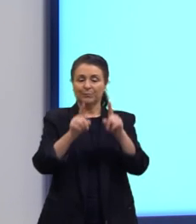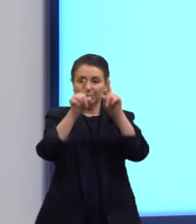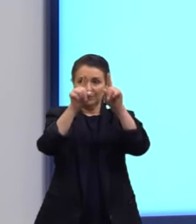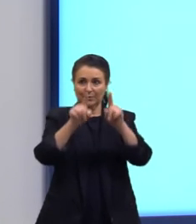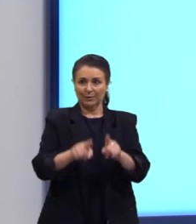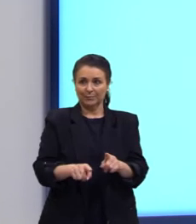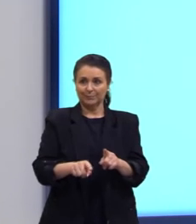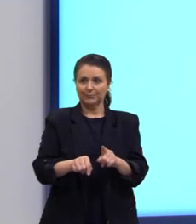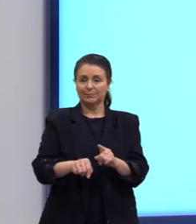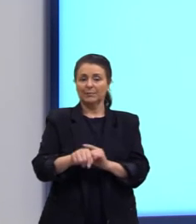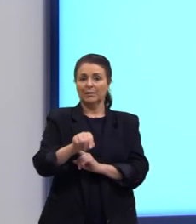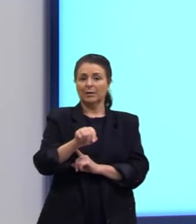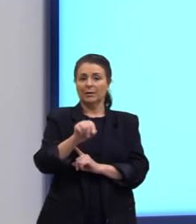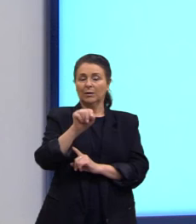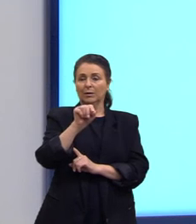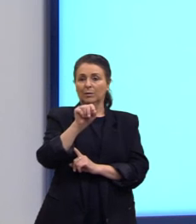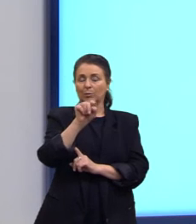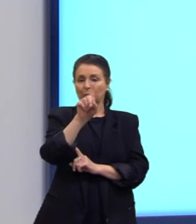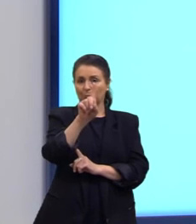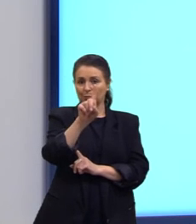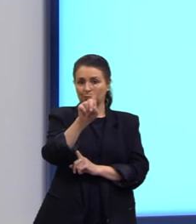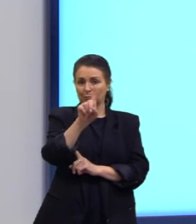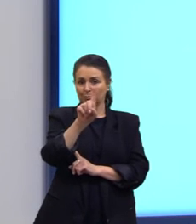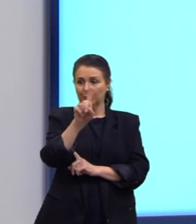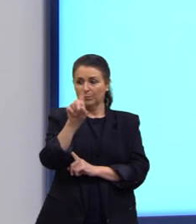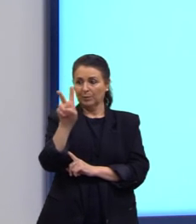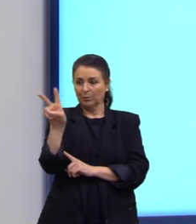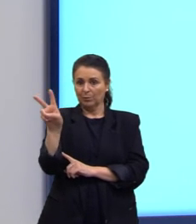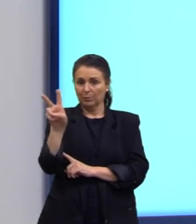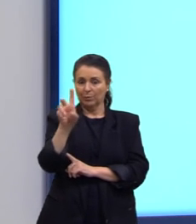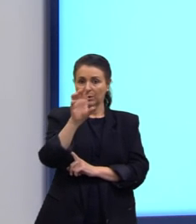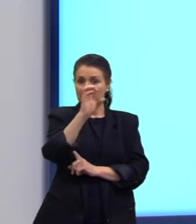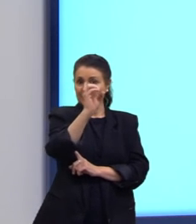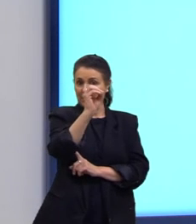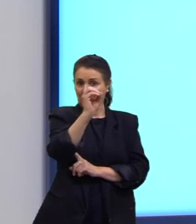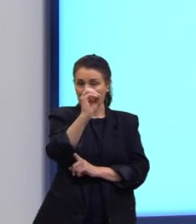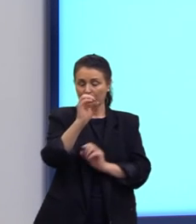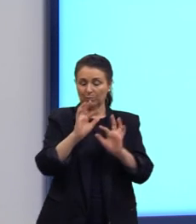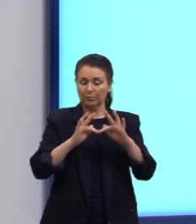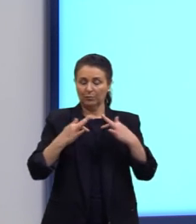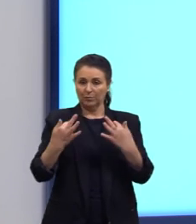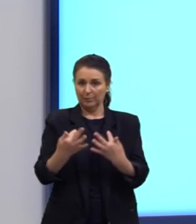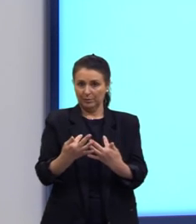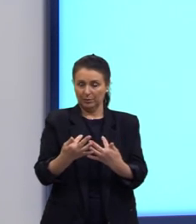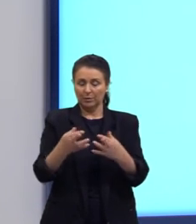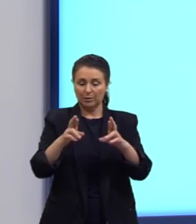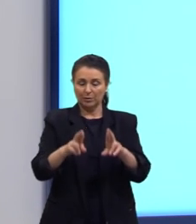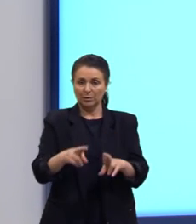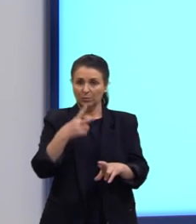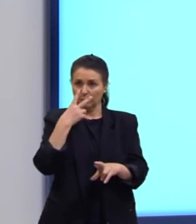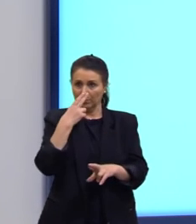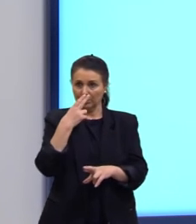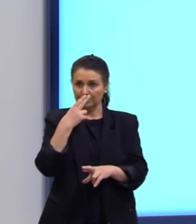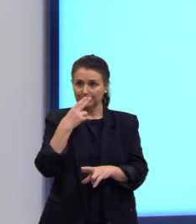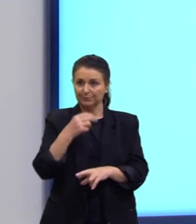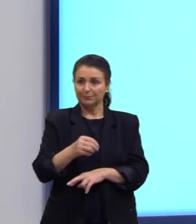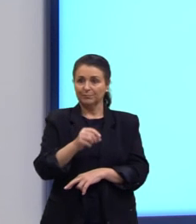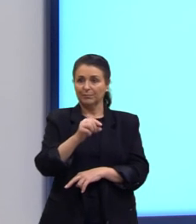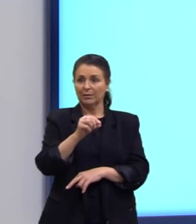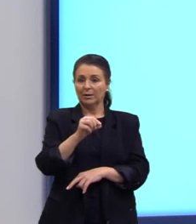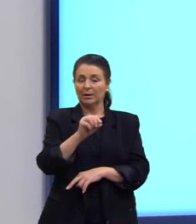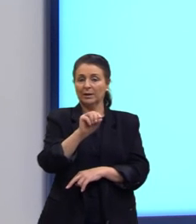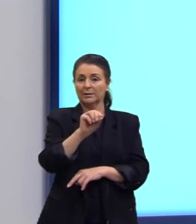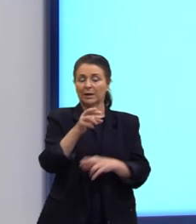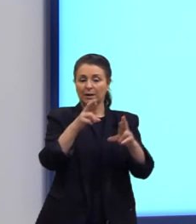aqui né de um para um nós teríamos 0 famílias porque seria a mesma região agora da região aqui